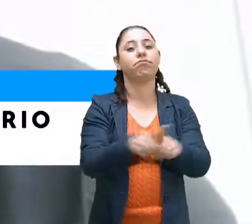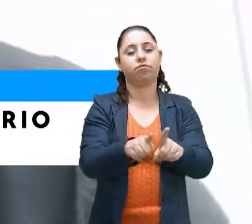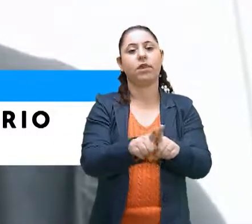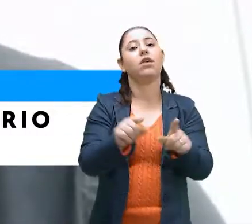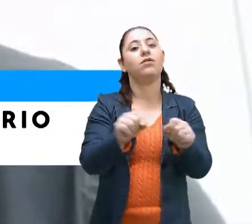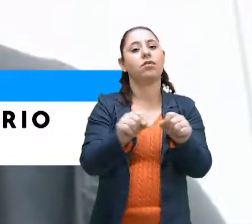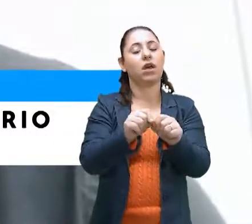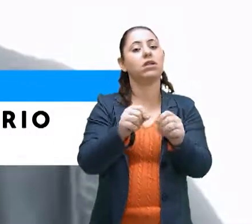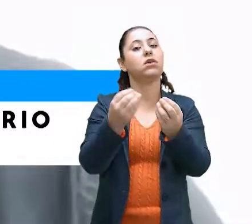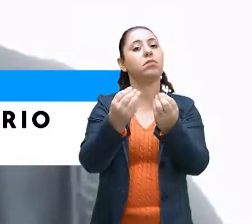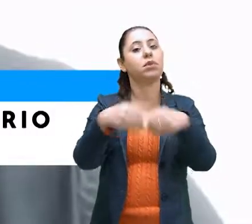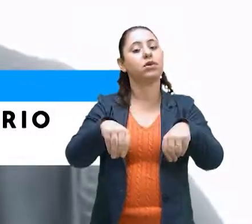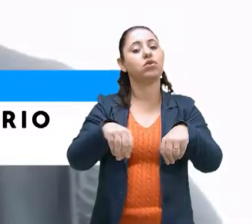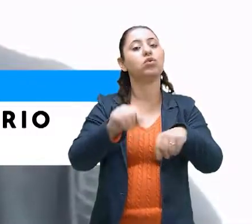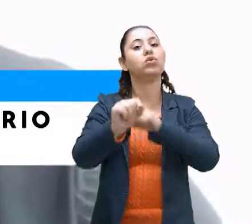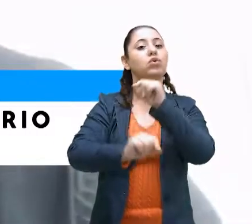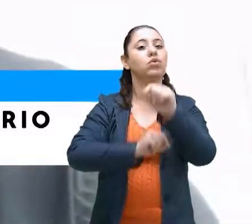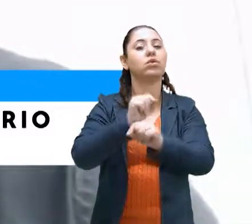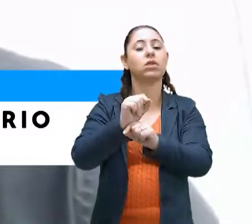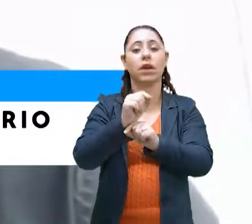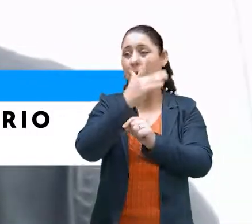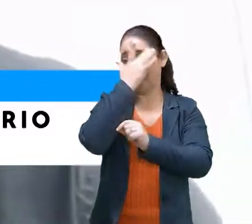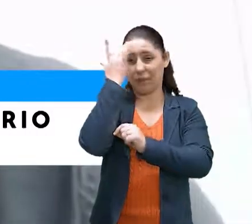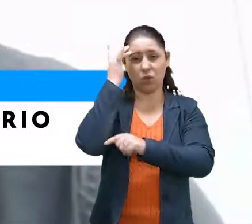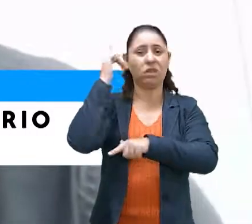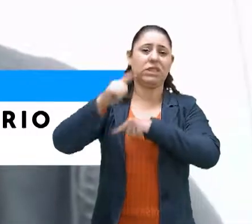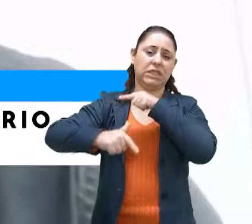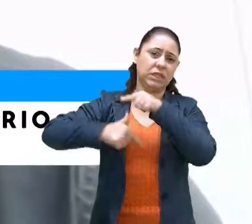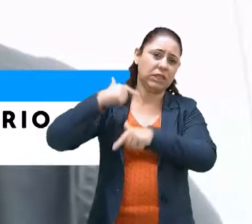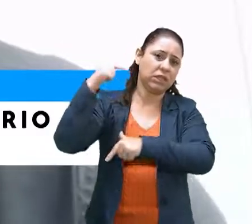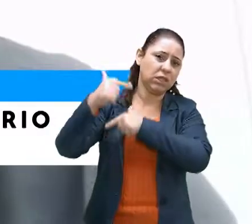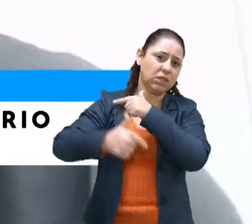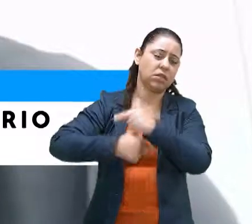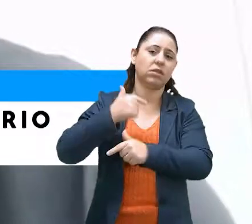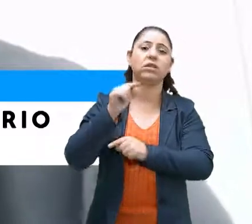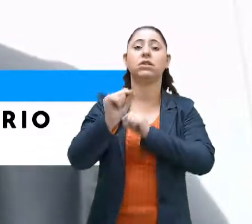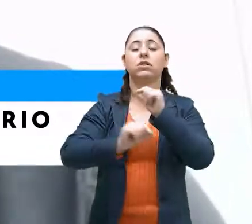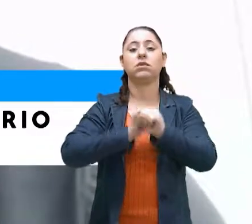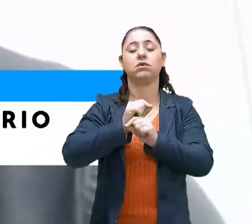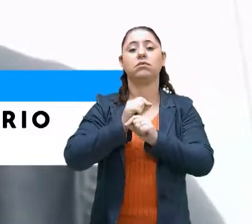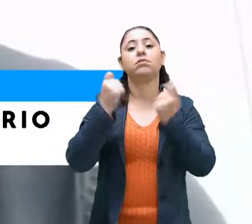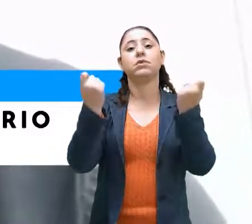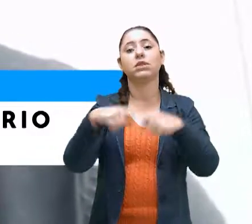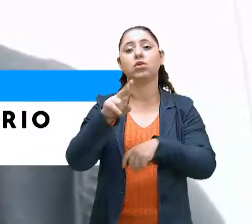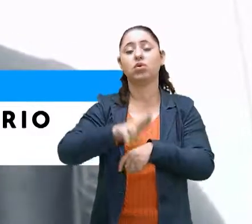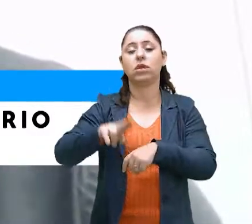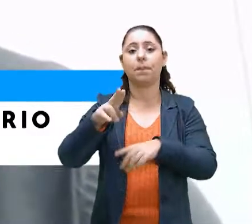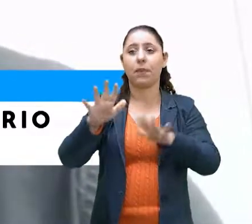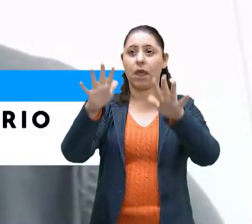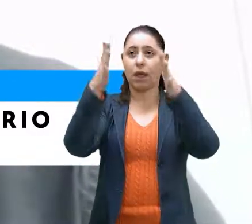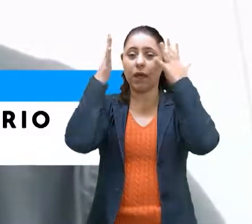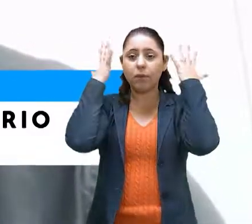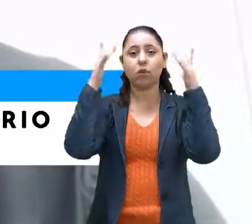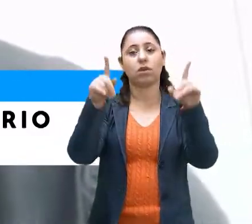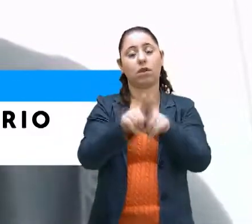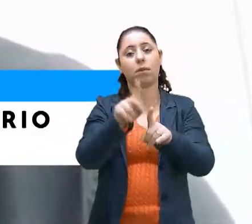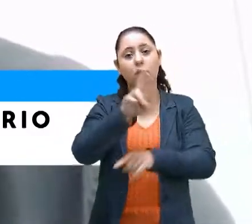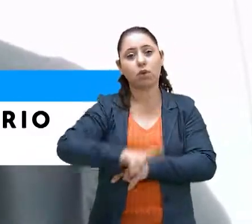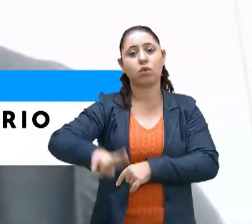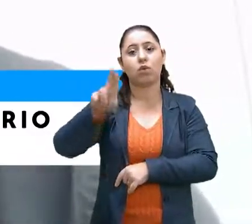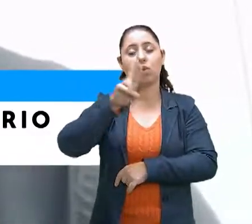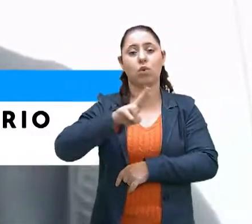das famílias. Isso traz consequências para aqueles que trabalham, né, com